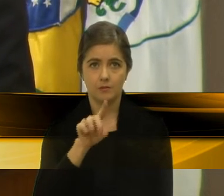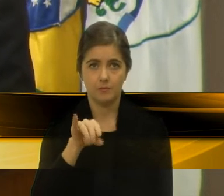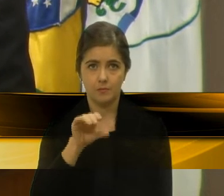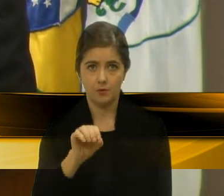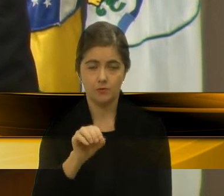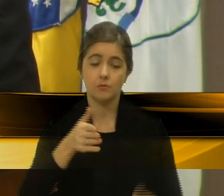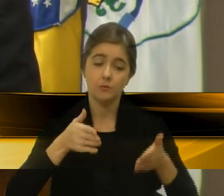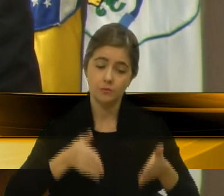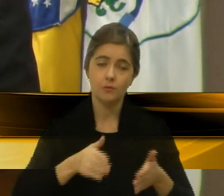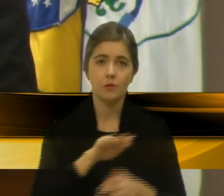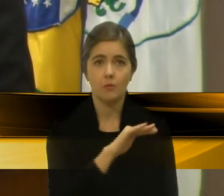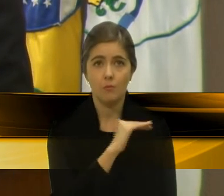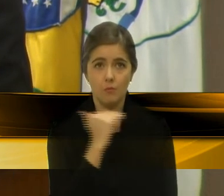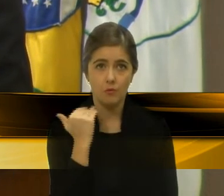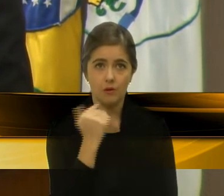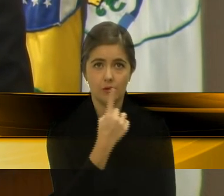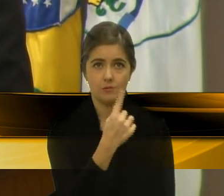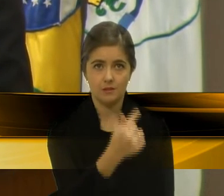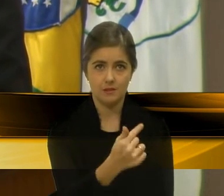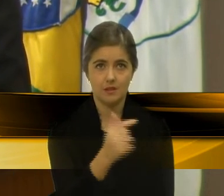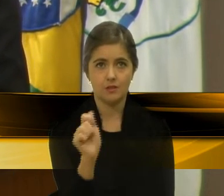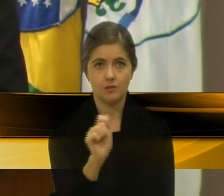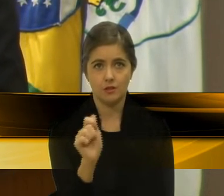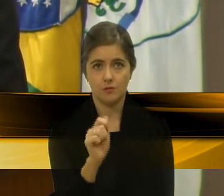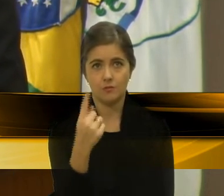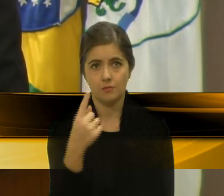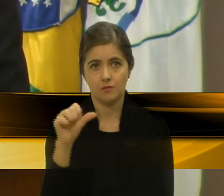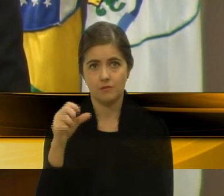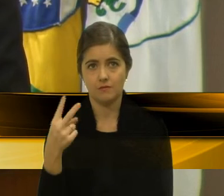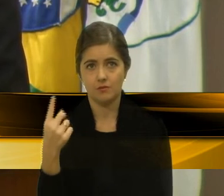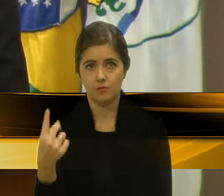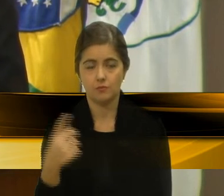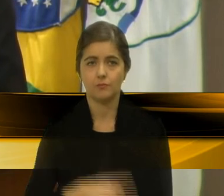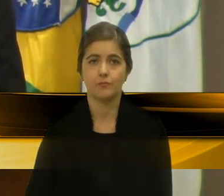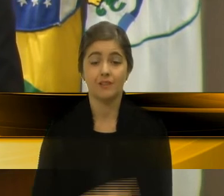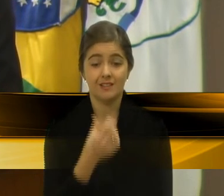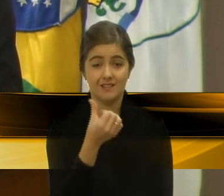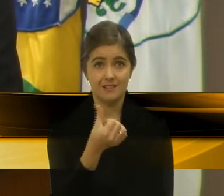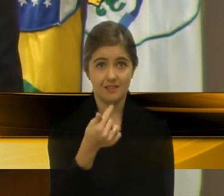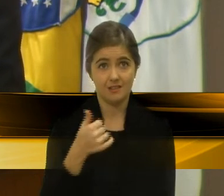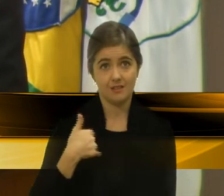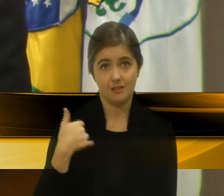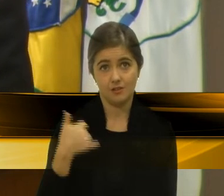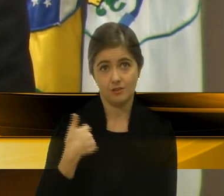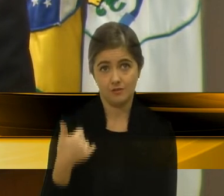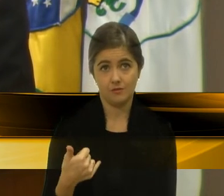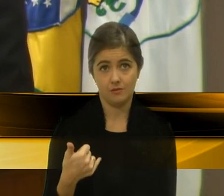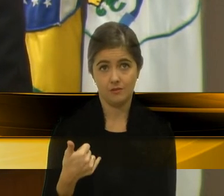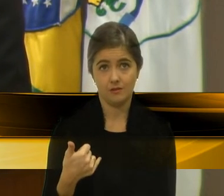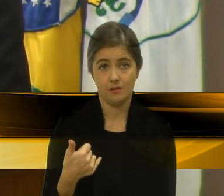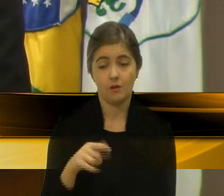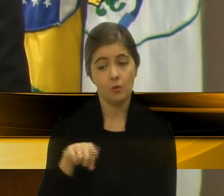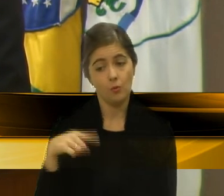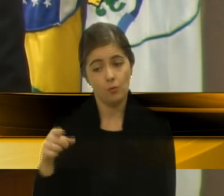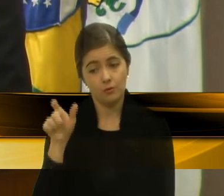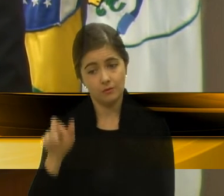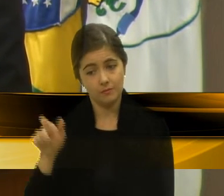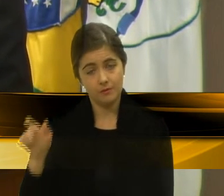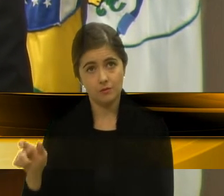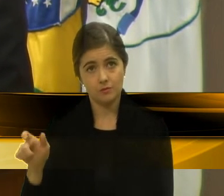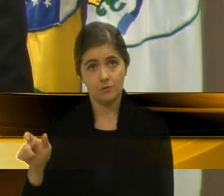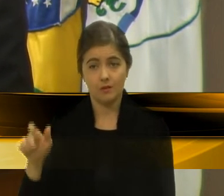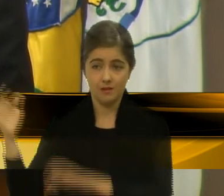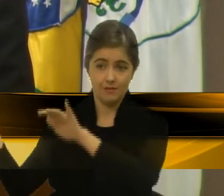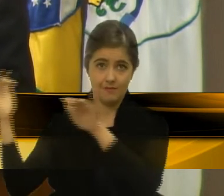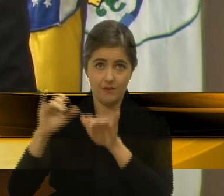em 17 de agosto de 1921. Aos 67 anos, os monges camandulenses permaneceram em Caxias